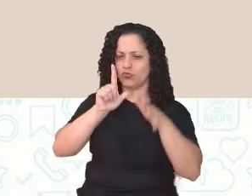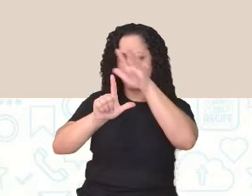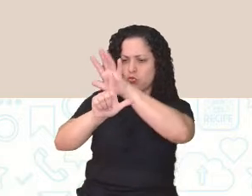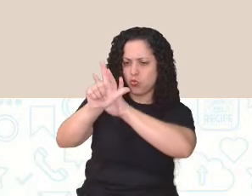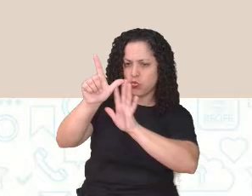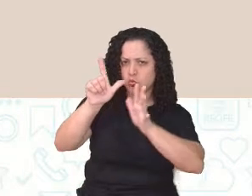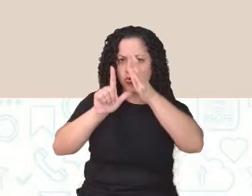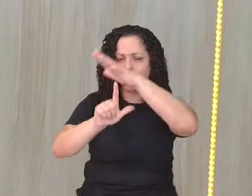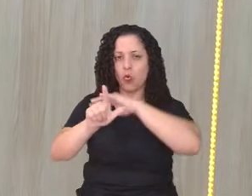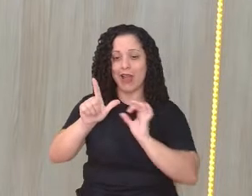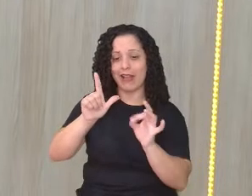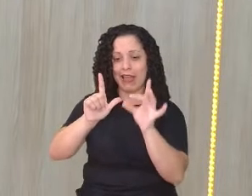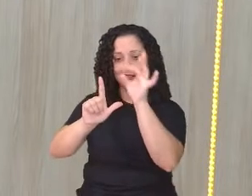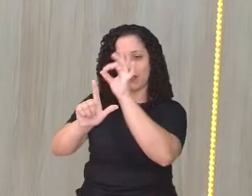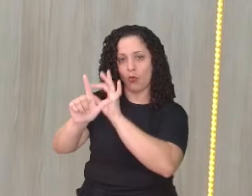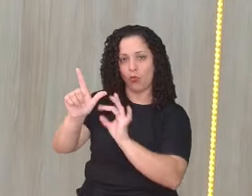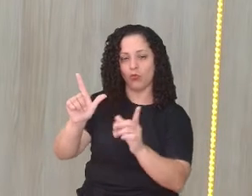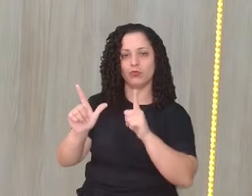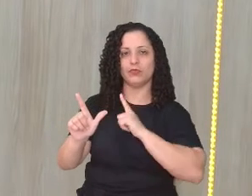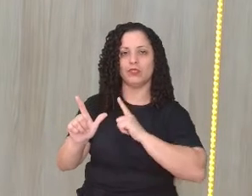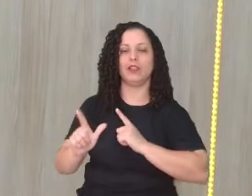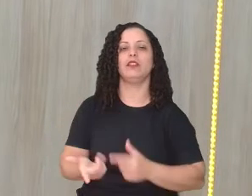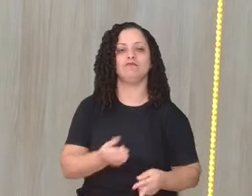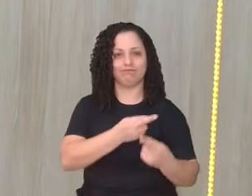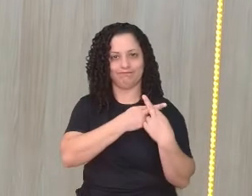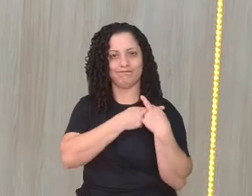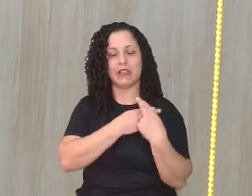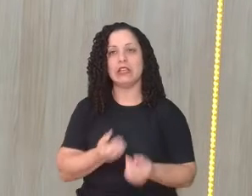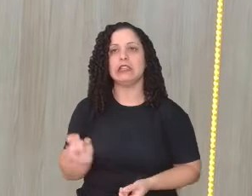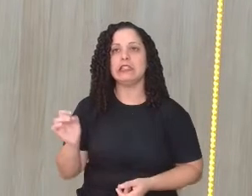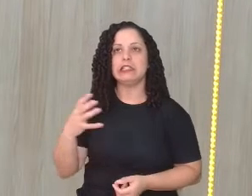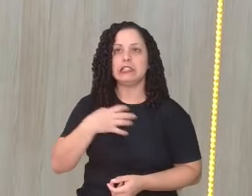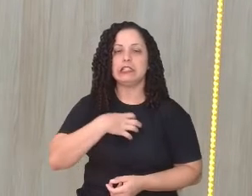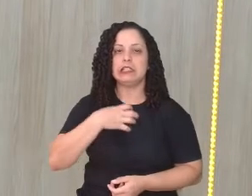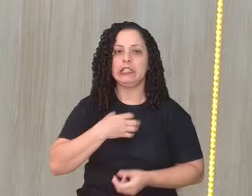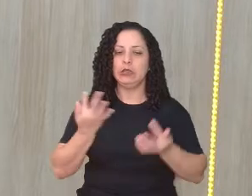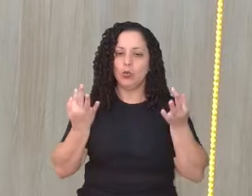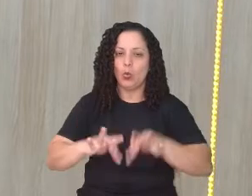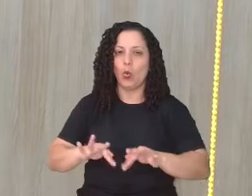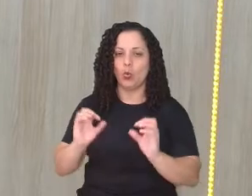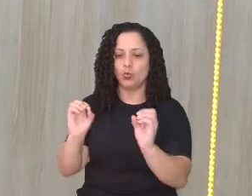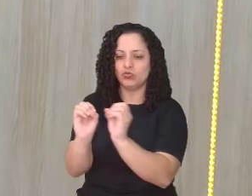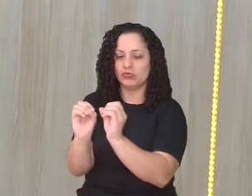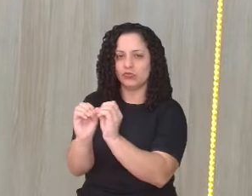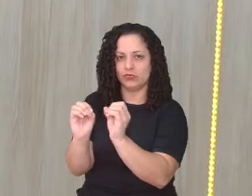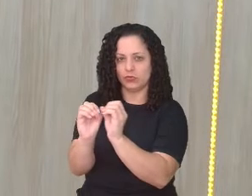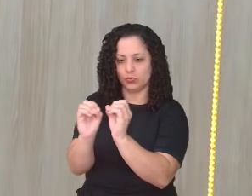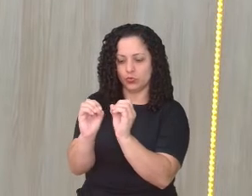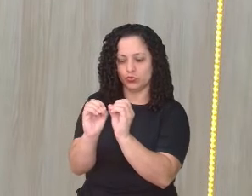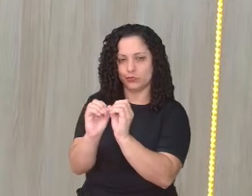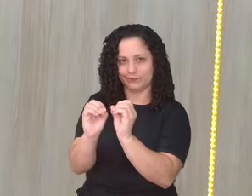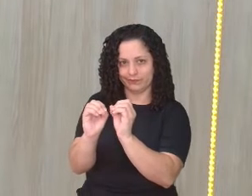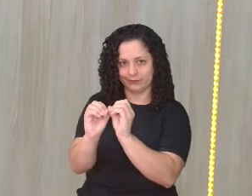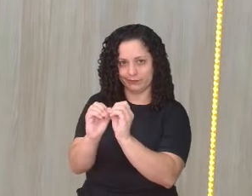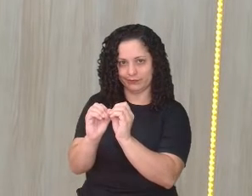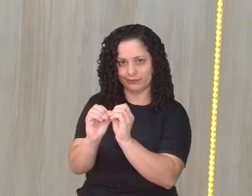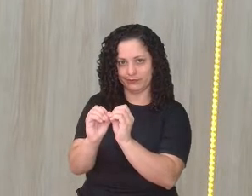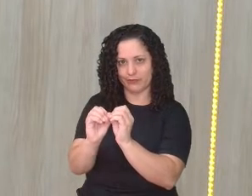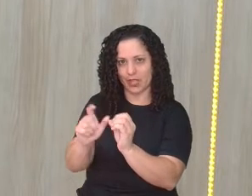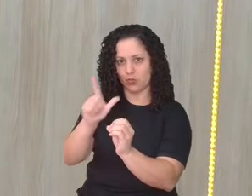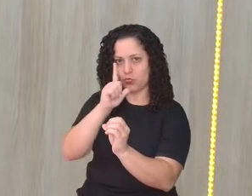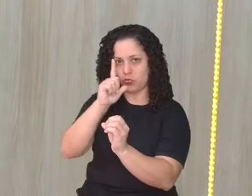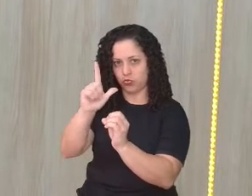função no testículo. Por isso, qualquer incômodo, qualquer problema nos testículos, acontecem de